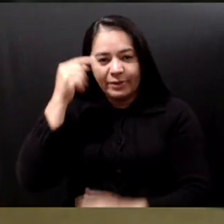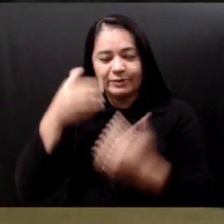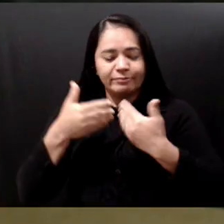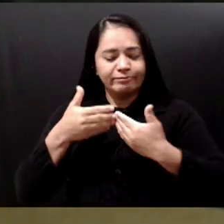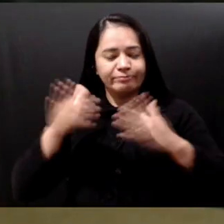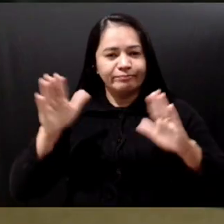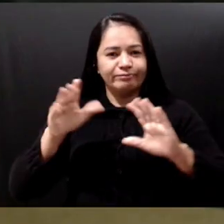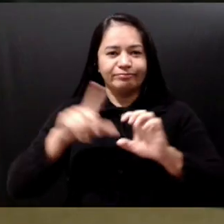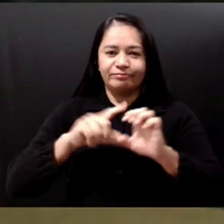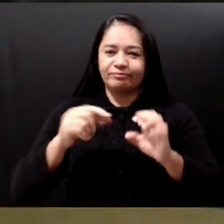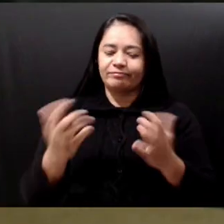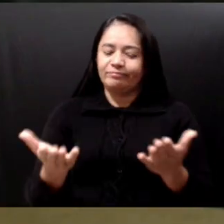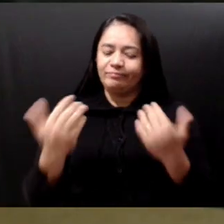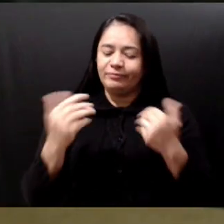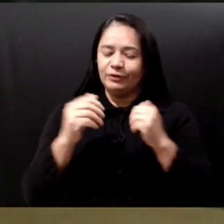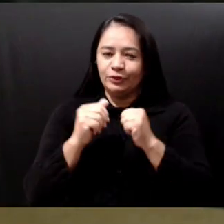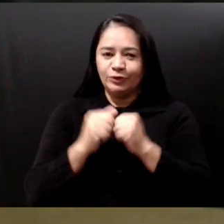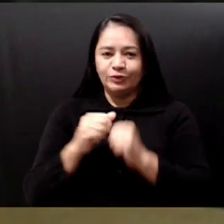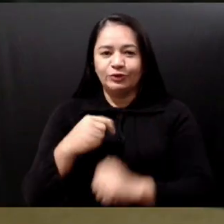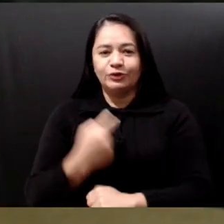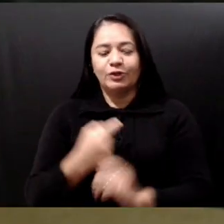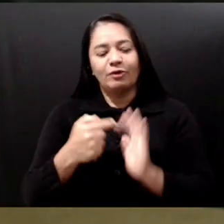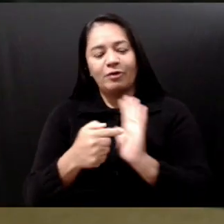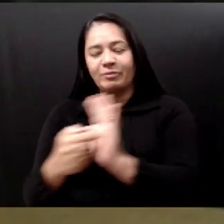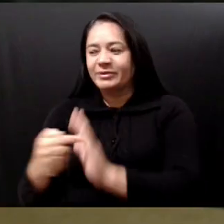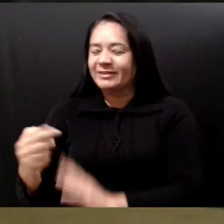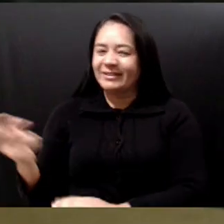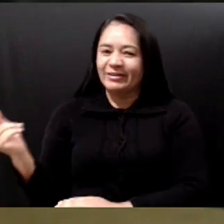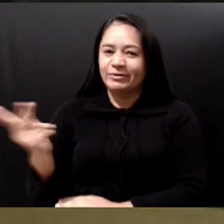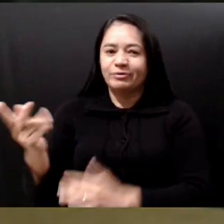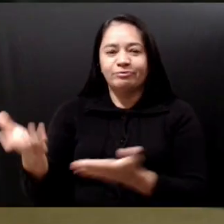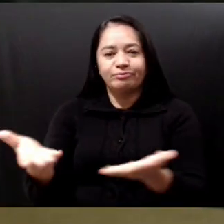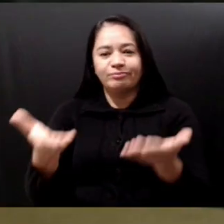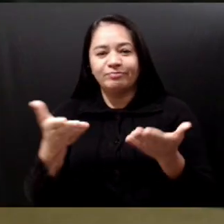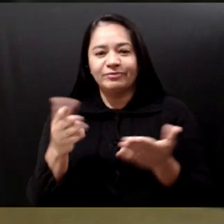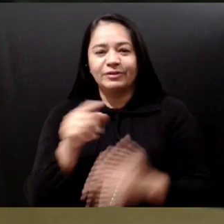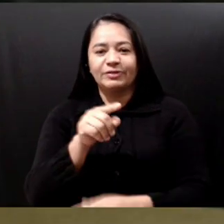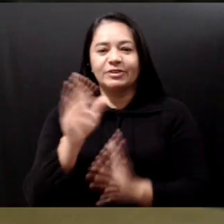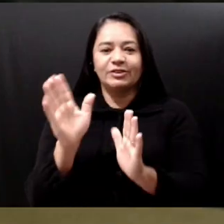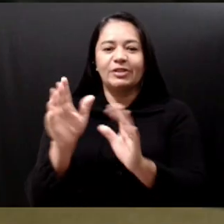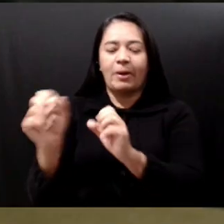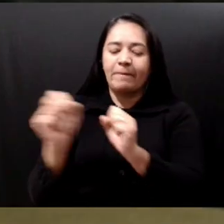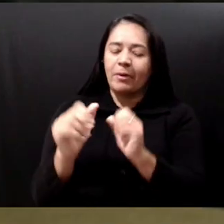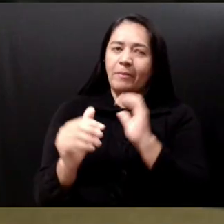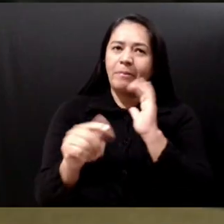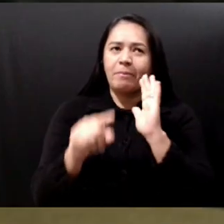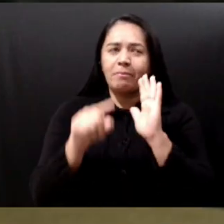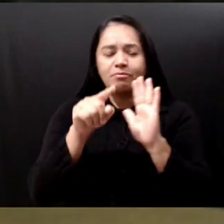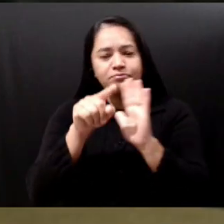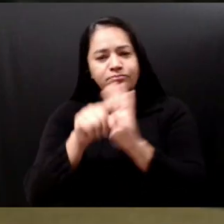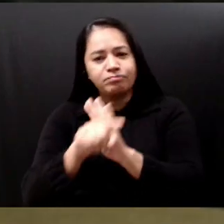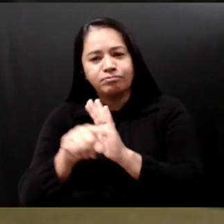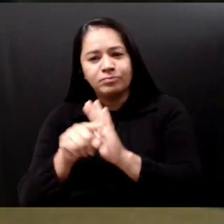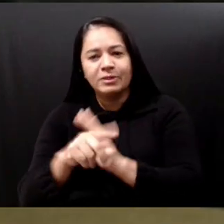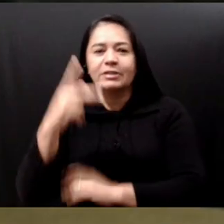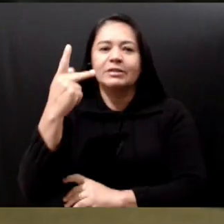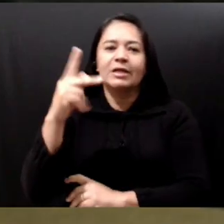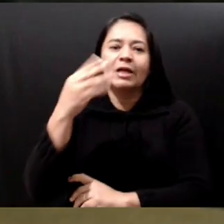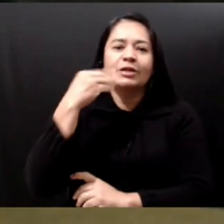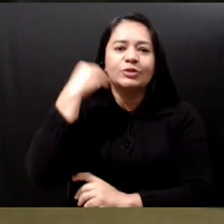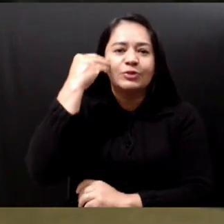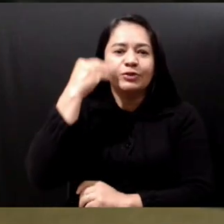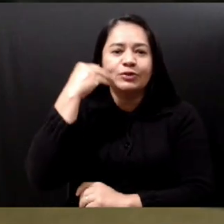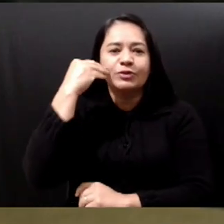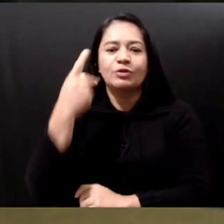pouquinho nós apresentamos os nossos convidados e você já pode mandar a sua pergunta, a sua experiência, né, o seu desafio